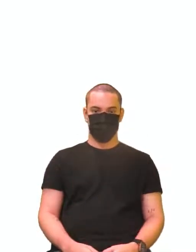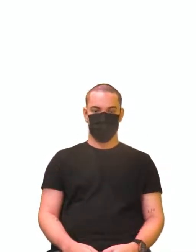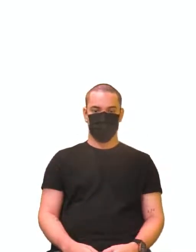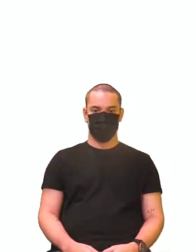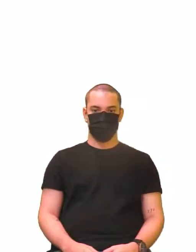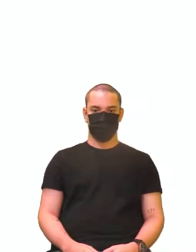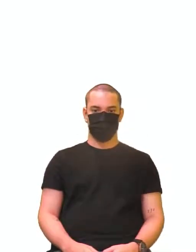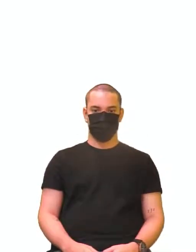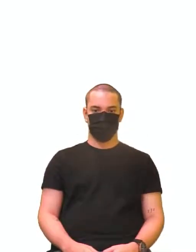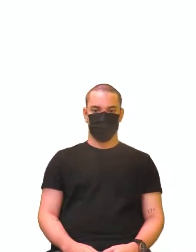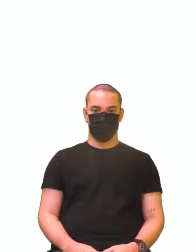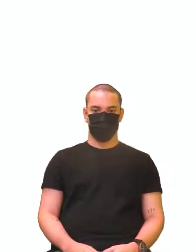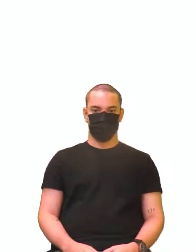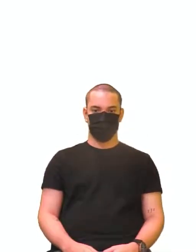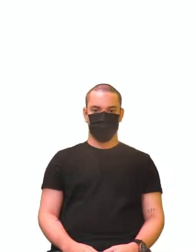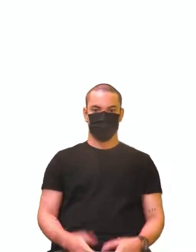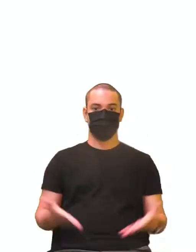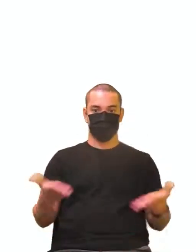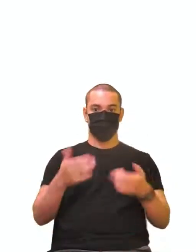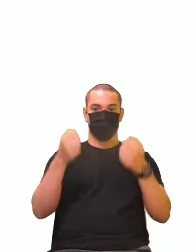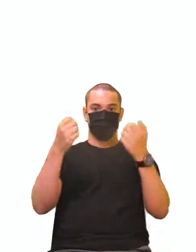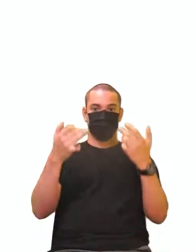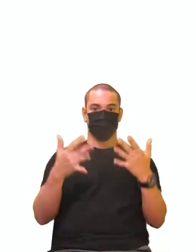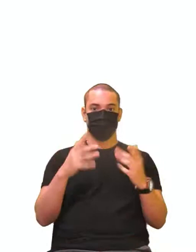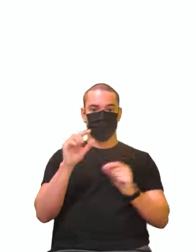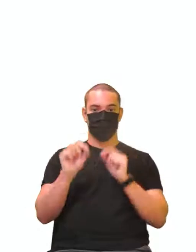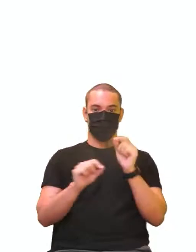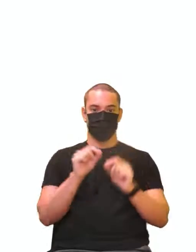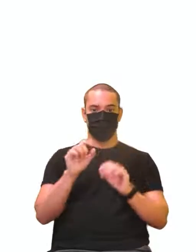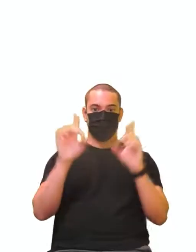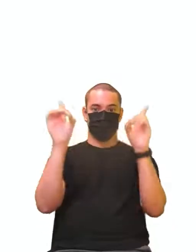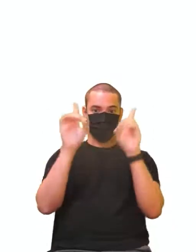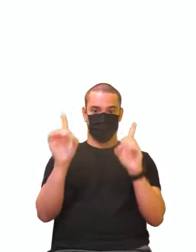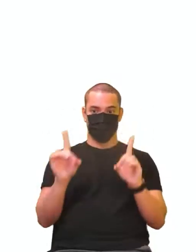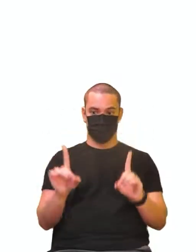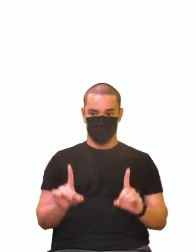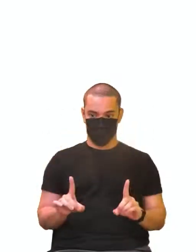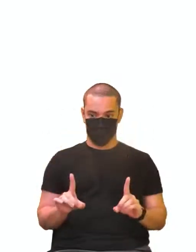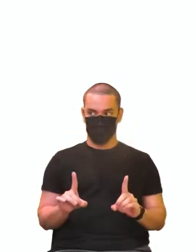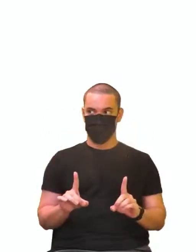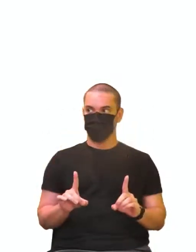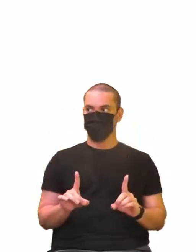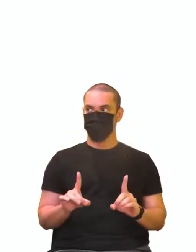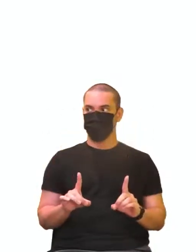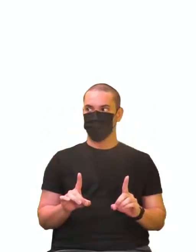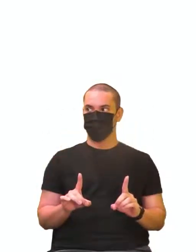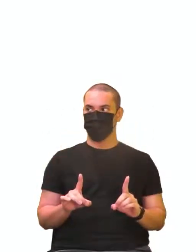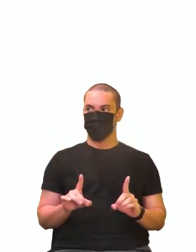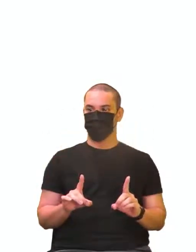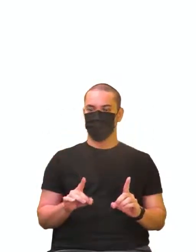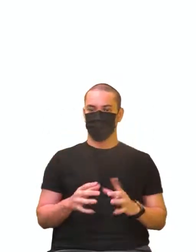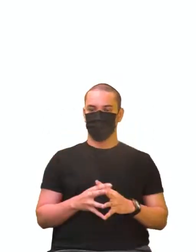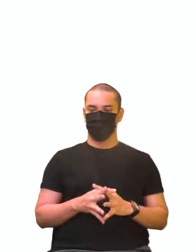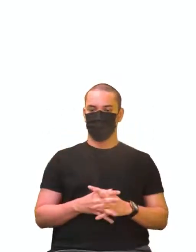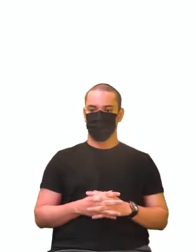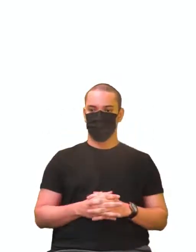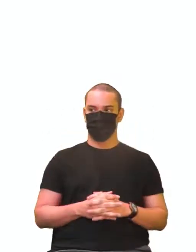prof. Agora a gente vai falar sobre as deficiências, tá?